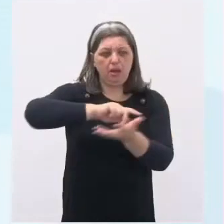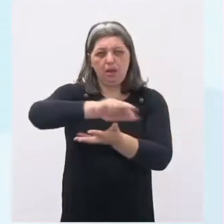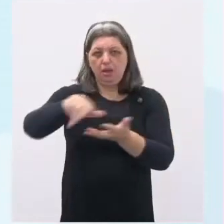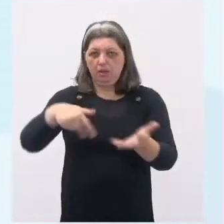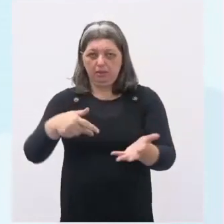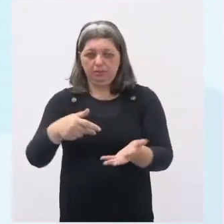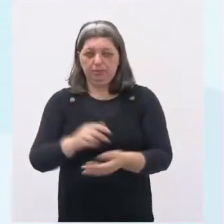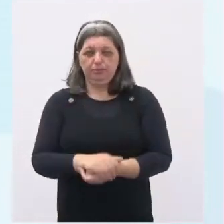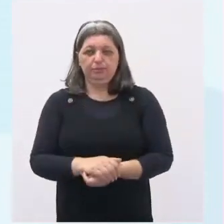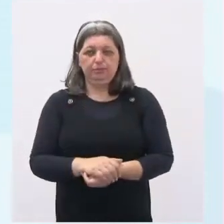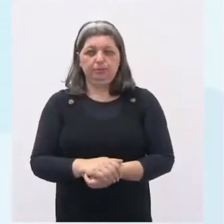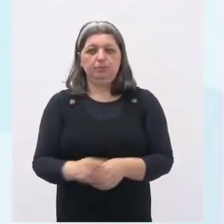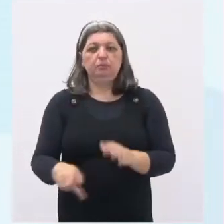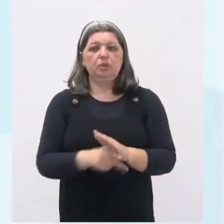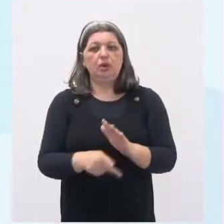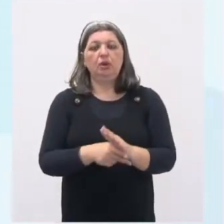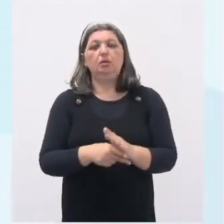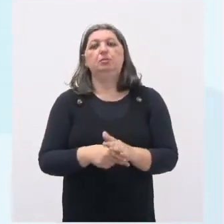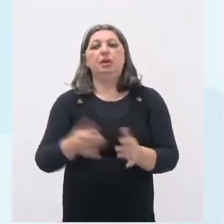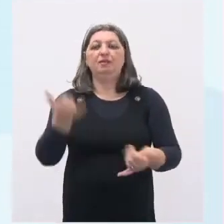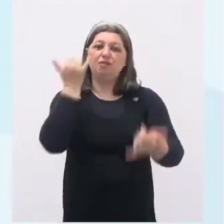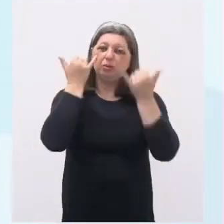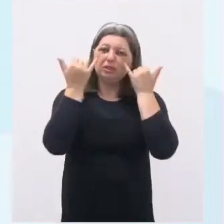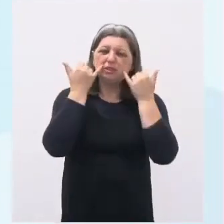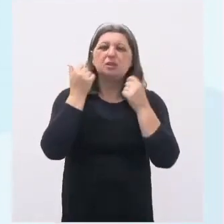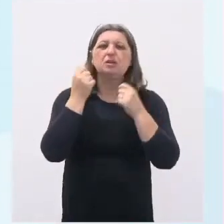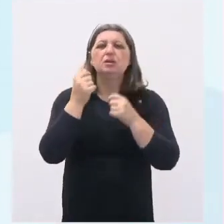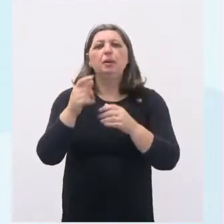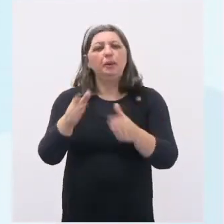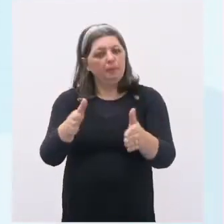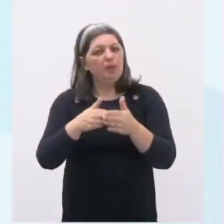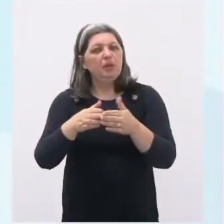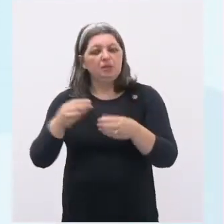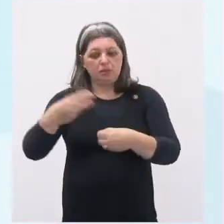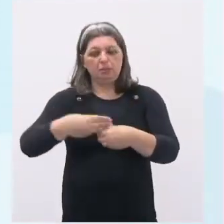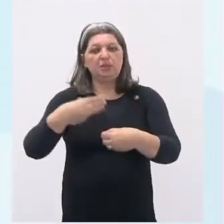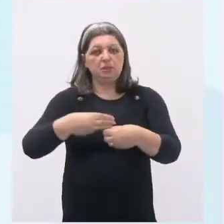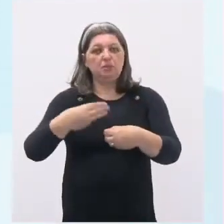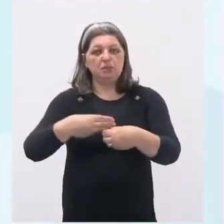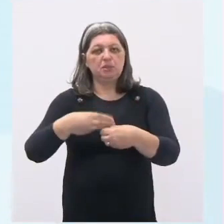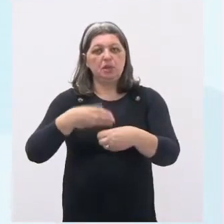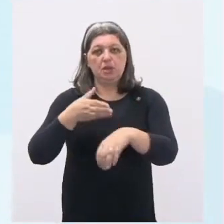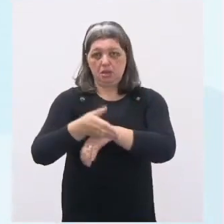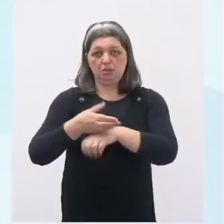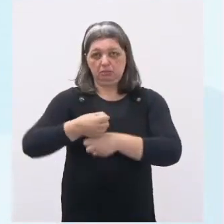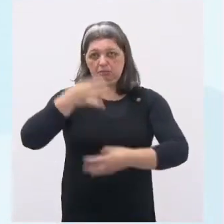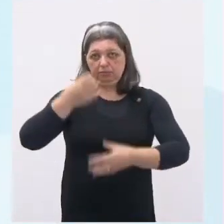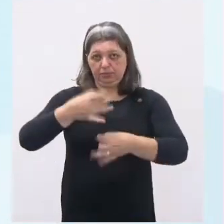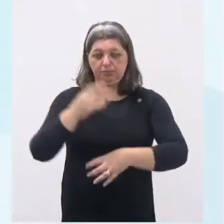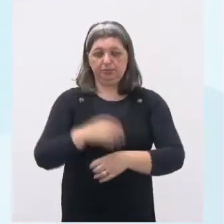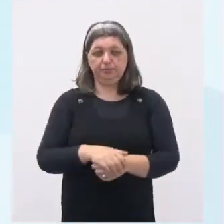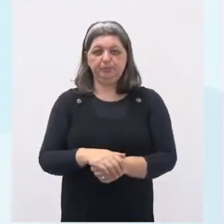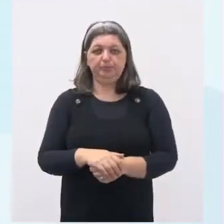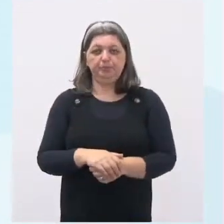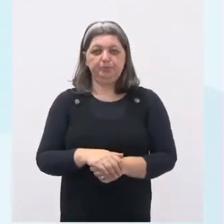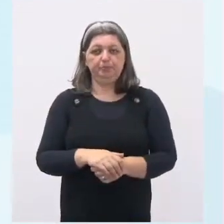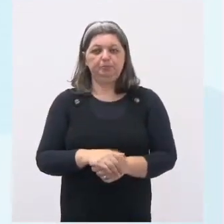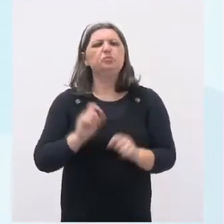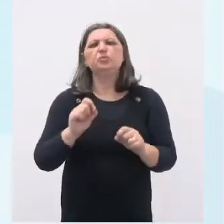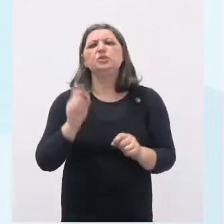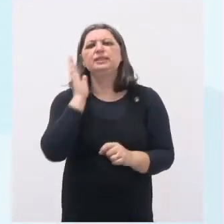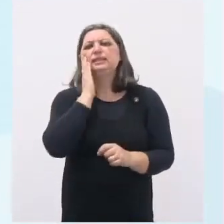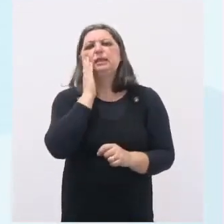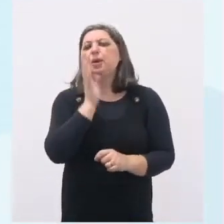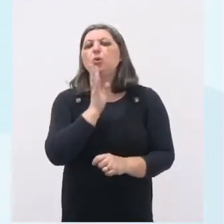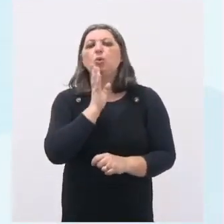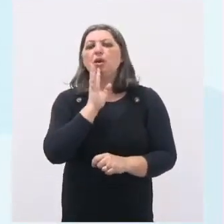aí essas informações. Pessoal do município, colabora aí com a gente, né? O que nós já sabemos da educação integral? Nós